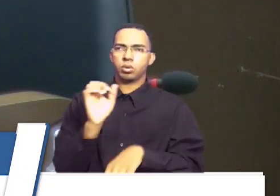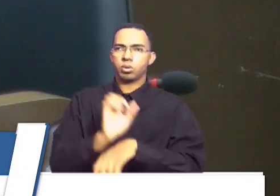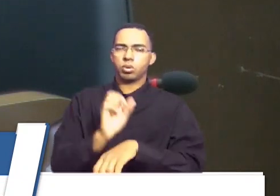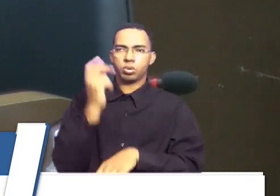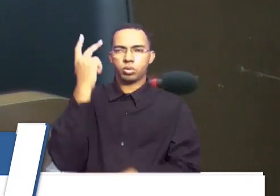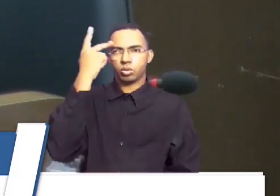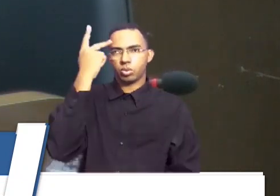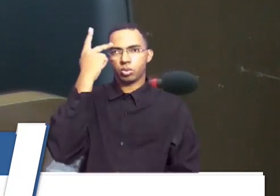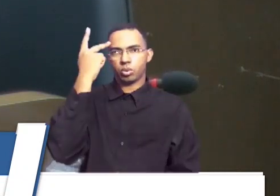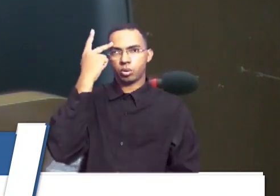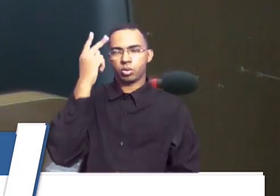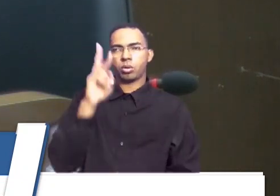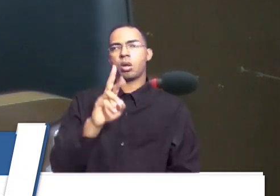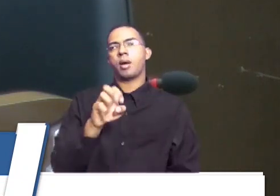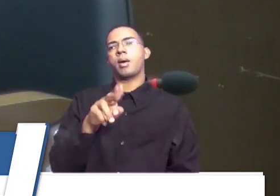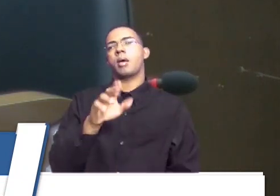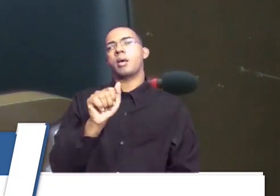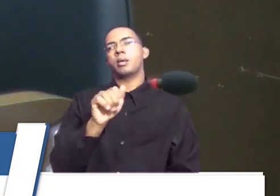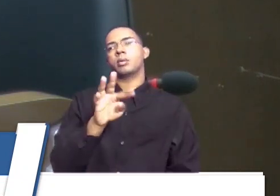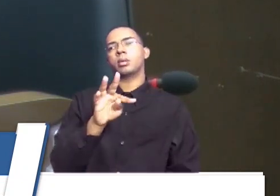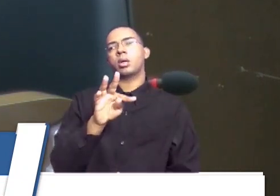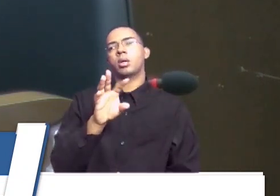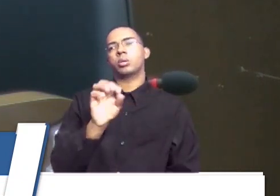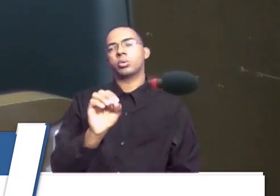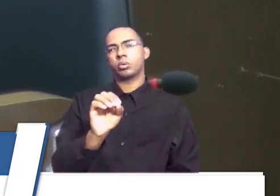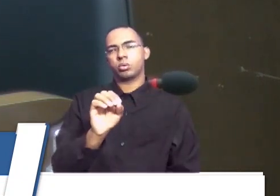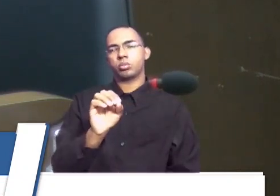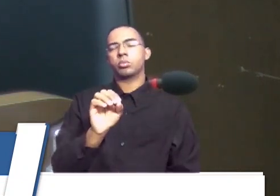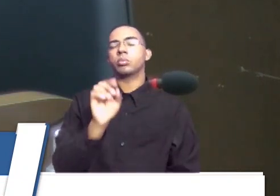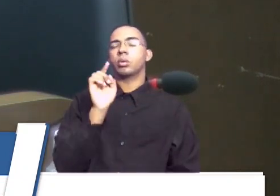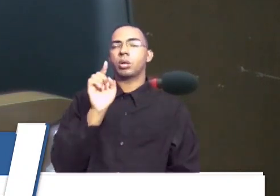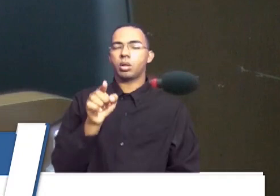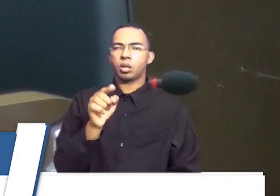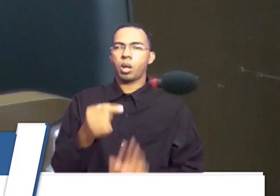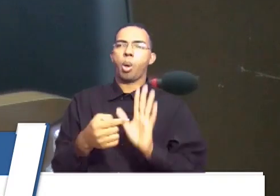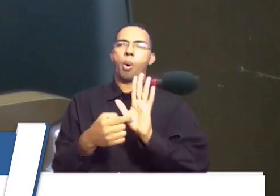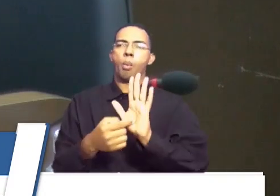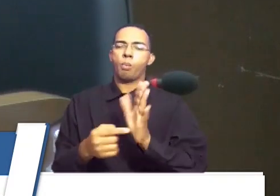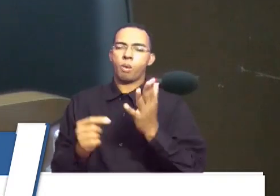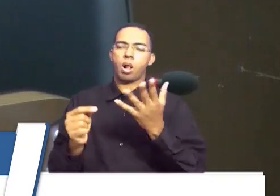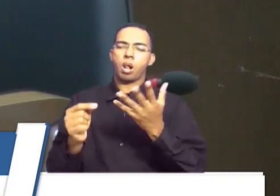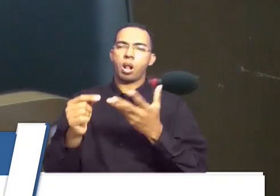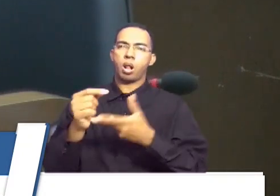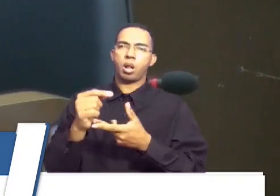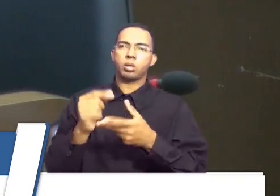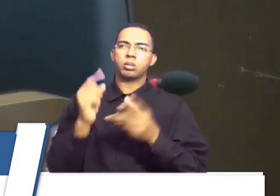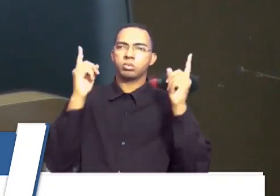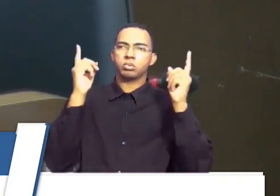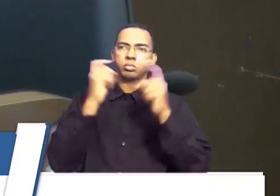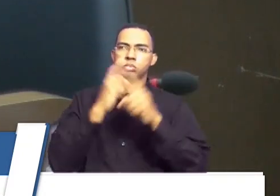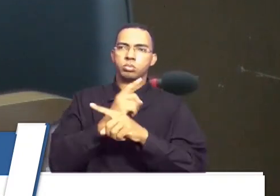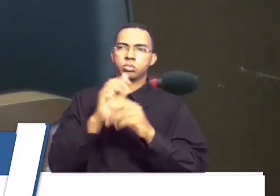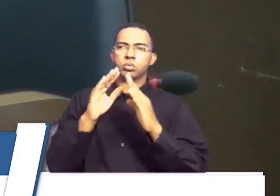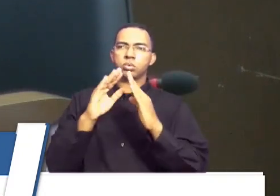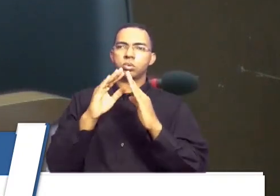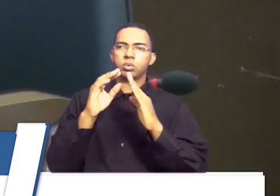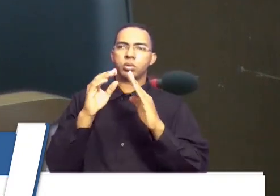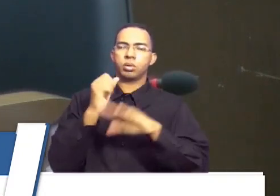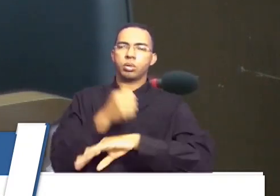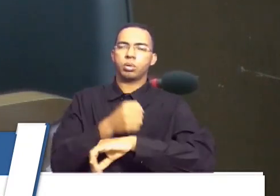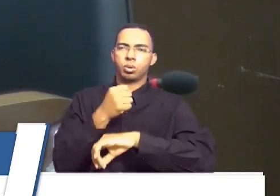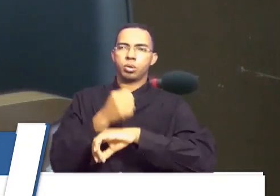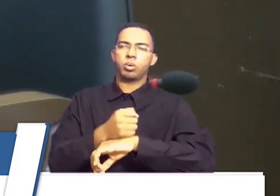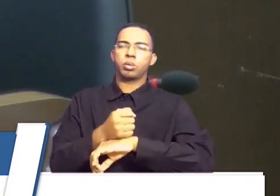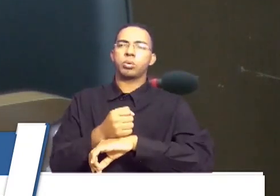senhor Renato Feder, no qual foi apontado essa dificuldade que o município de Franca